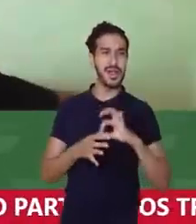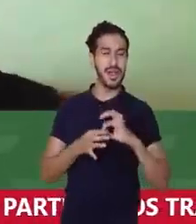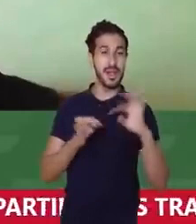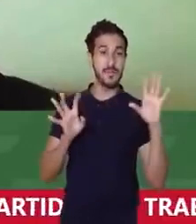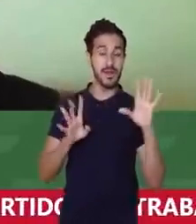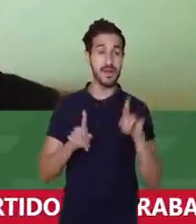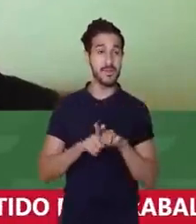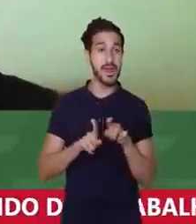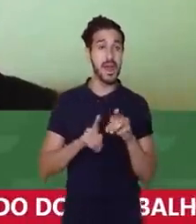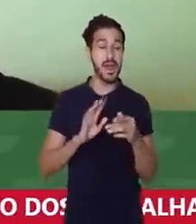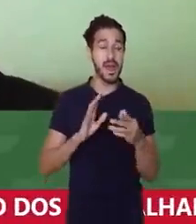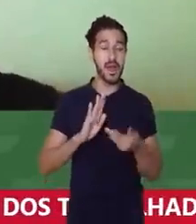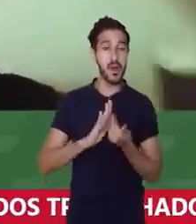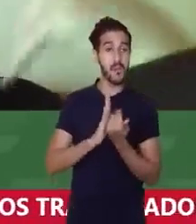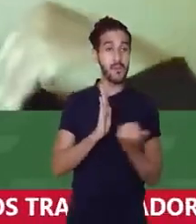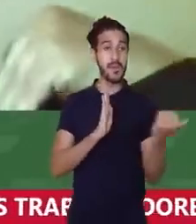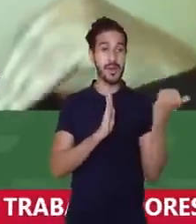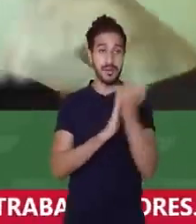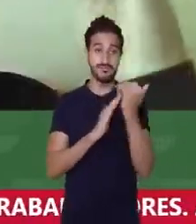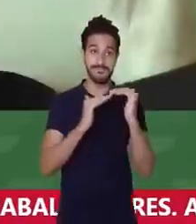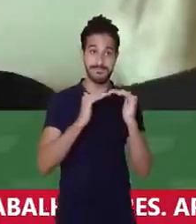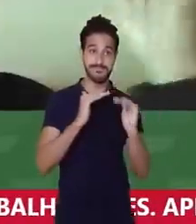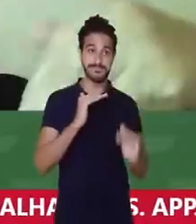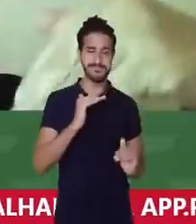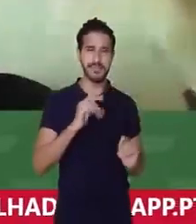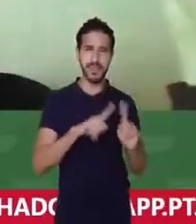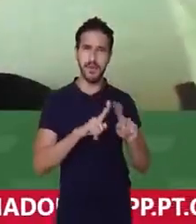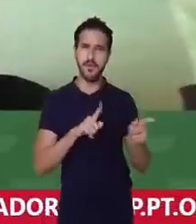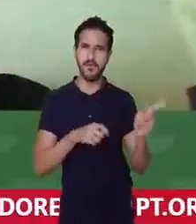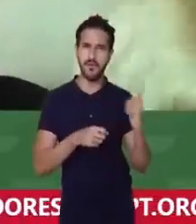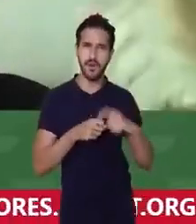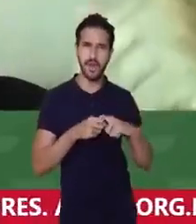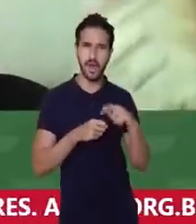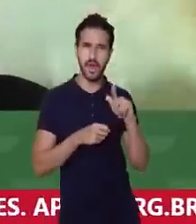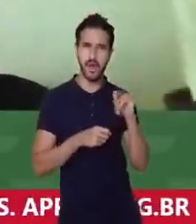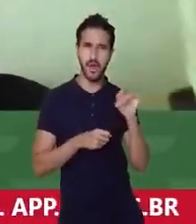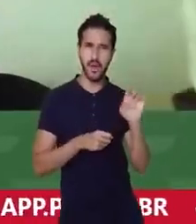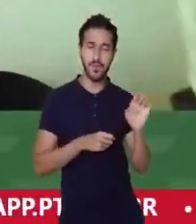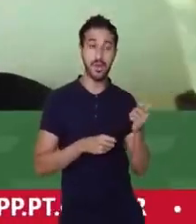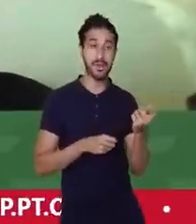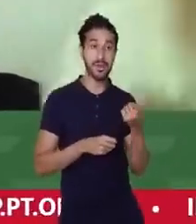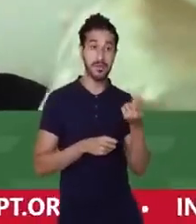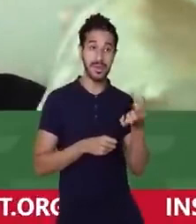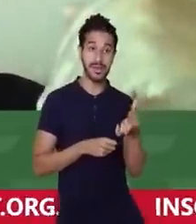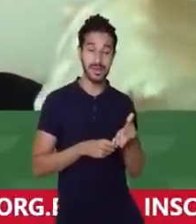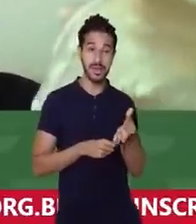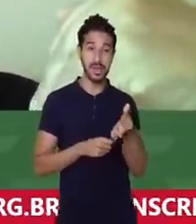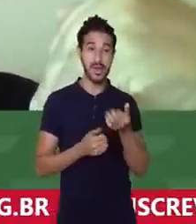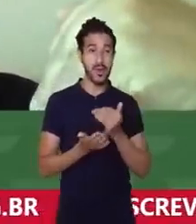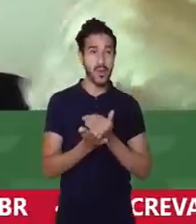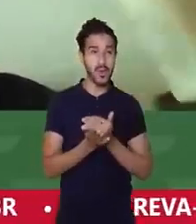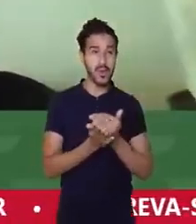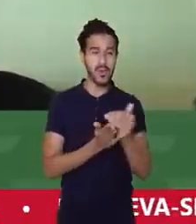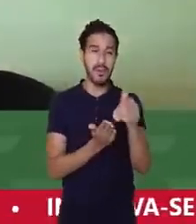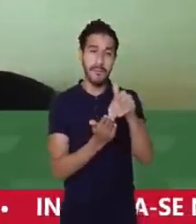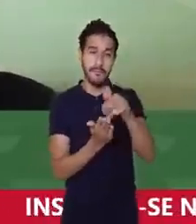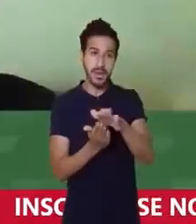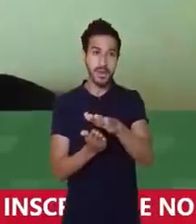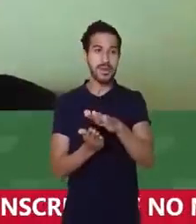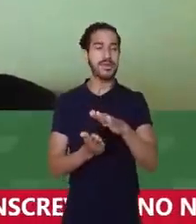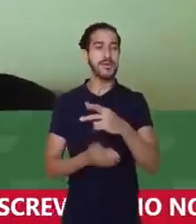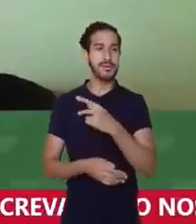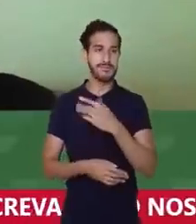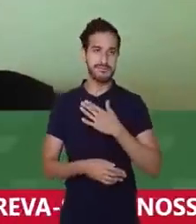inclusive com ampliação da desigualdade. Mas, voltando ao golpe de 2016, ele começa com impeachment,